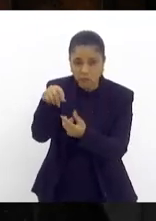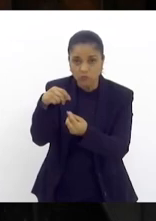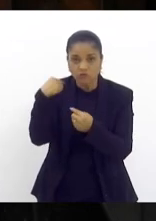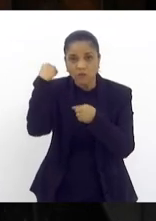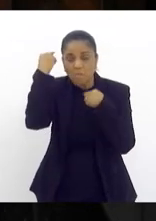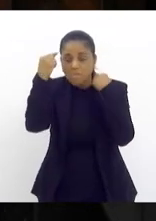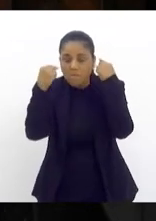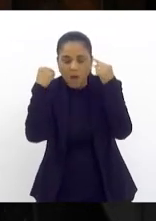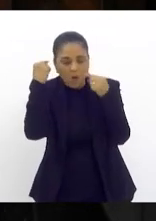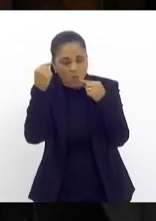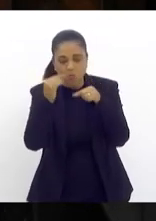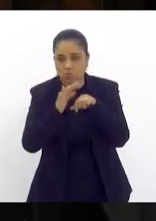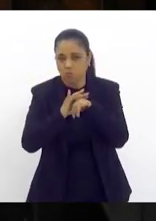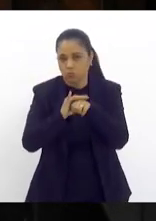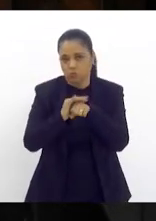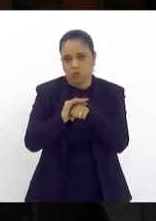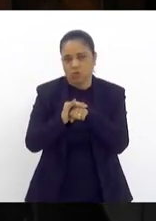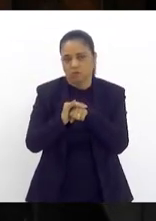doente,